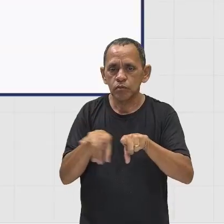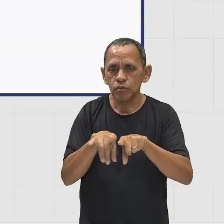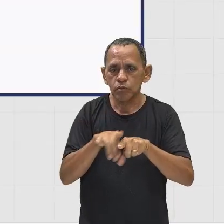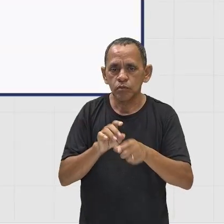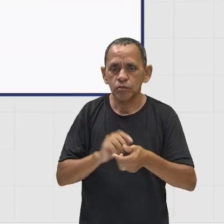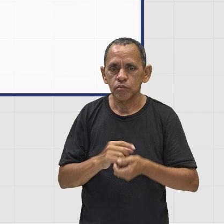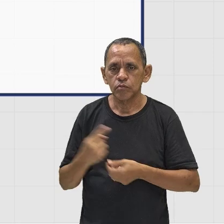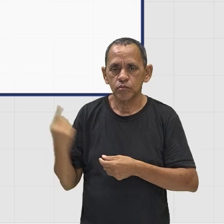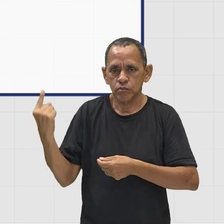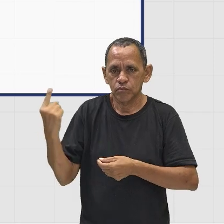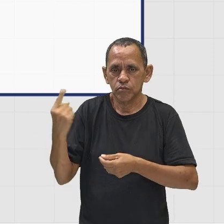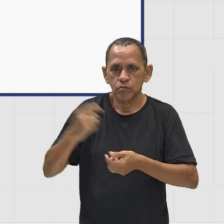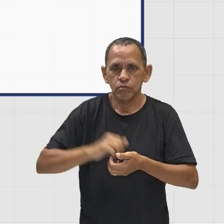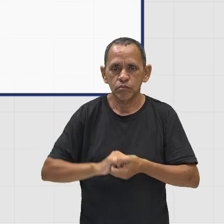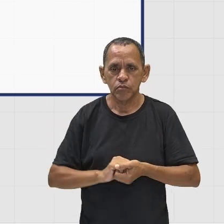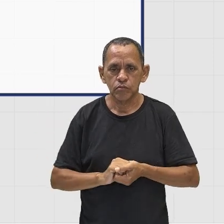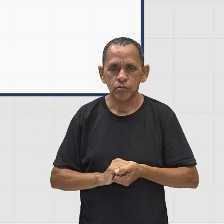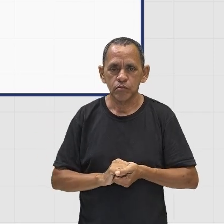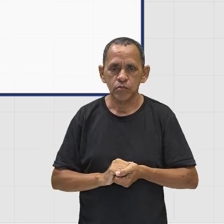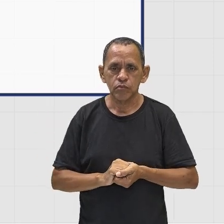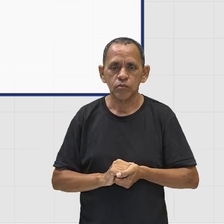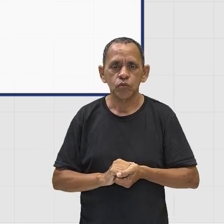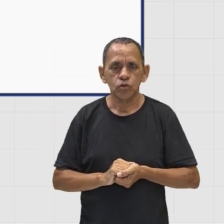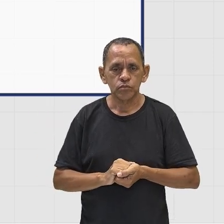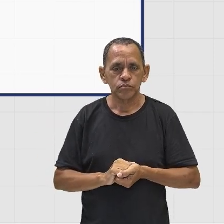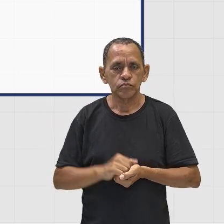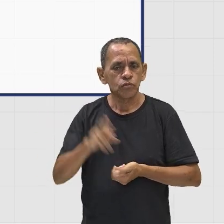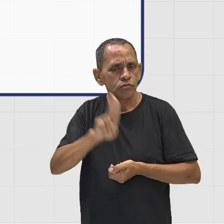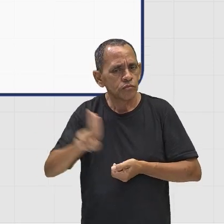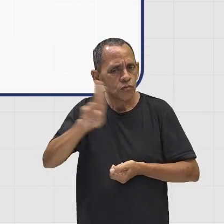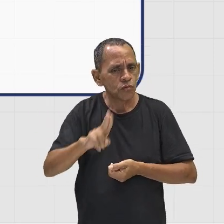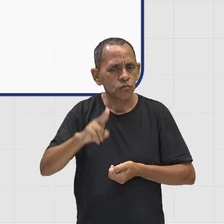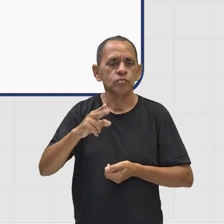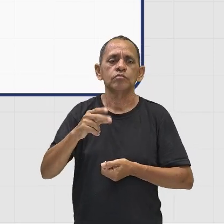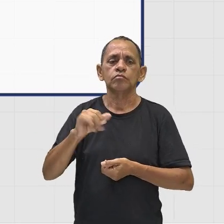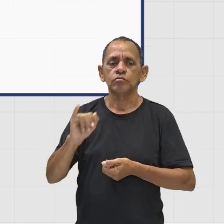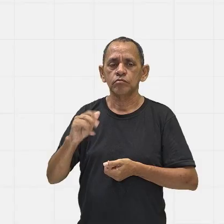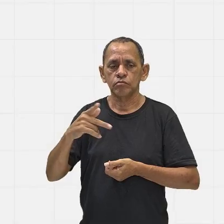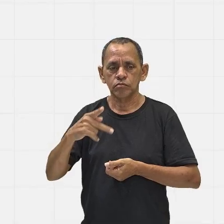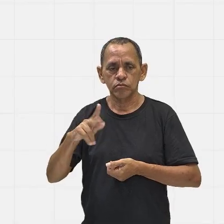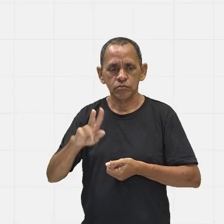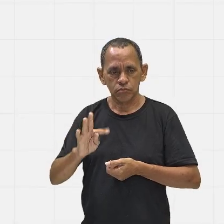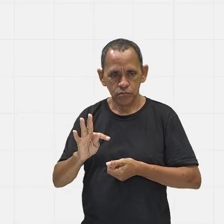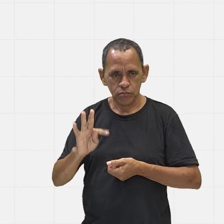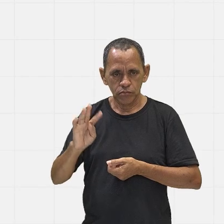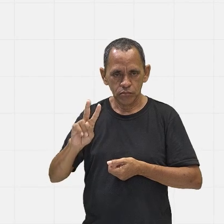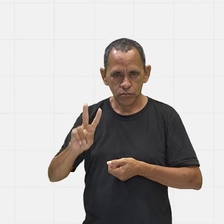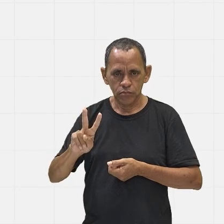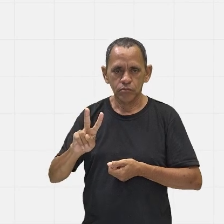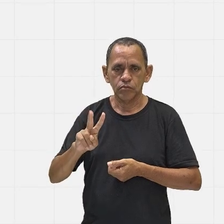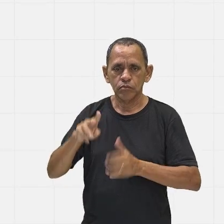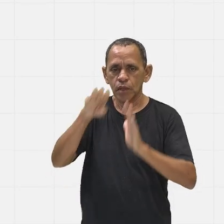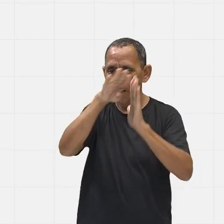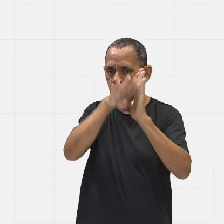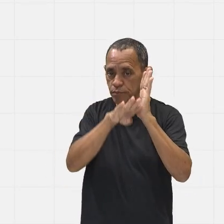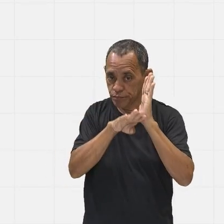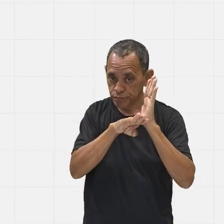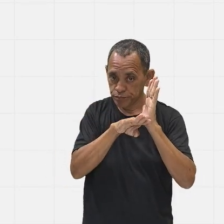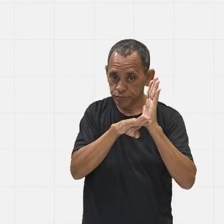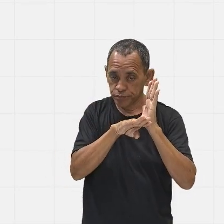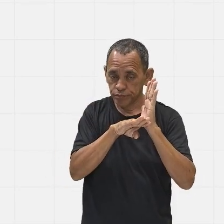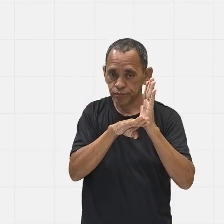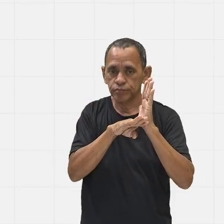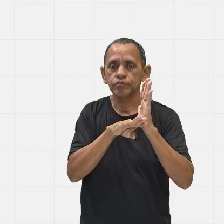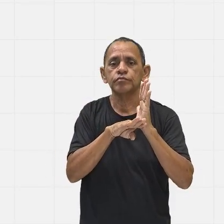eu trago para vocês é o uso do IPTV, né? Usando o IPTV, e aí eu vou listar para vocês o que a gente vai